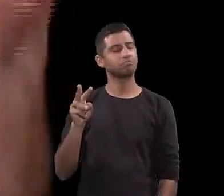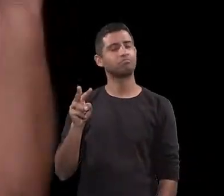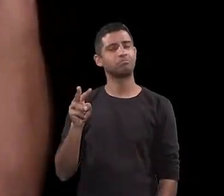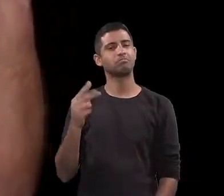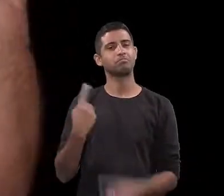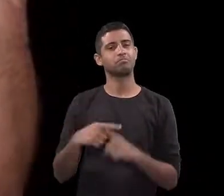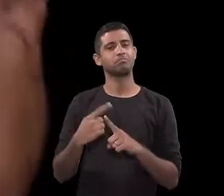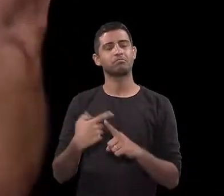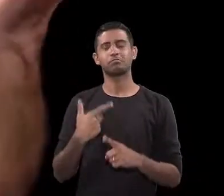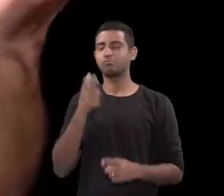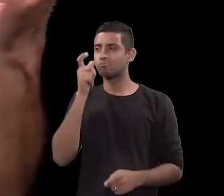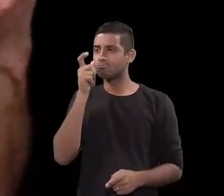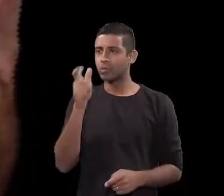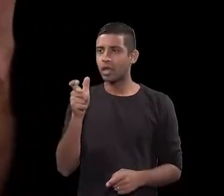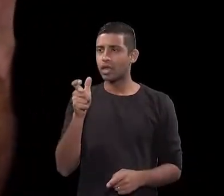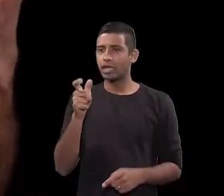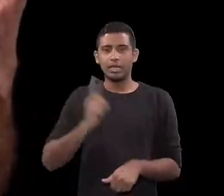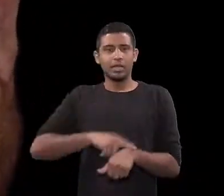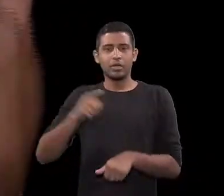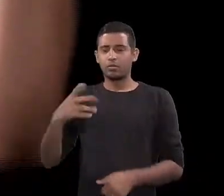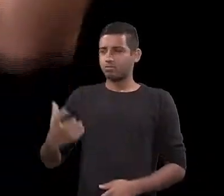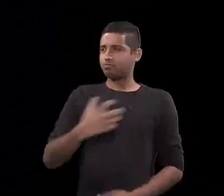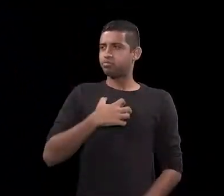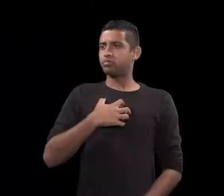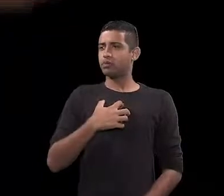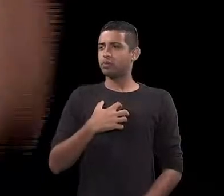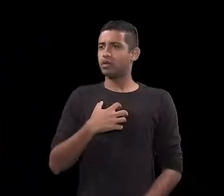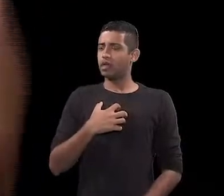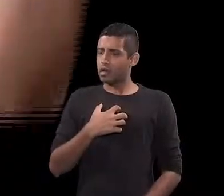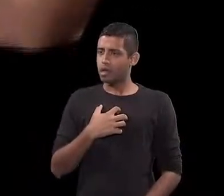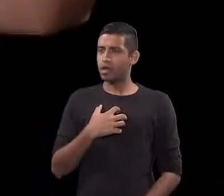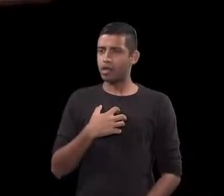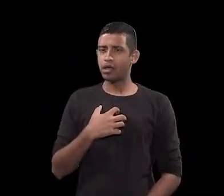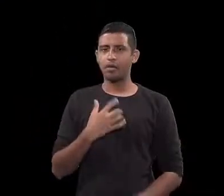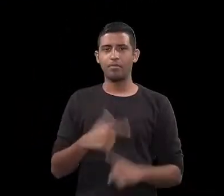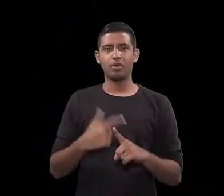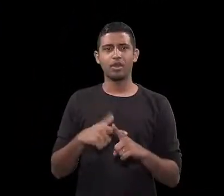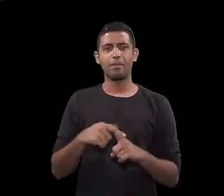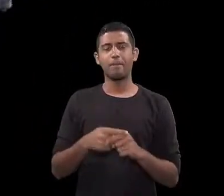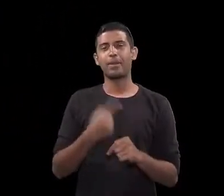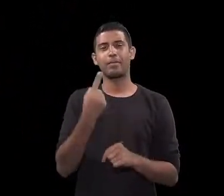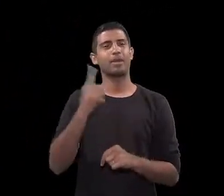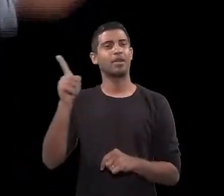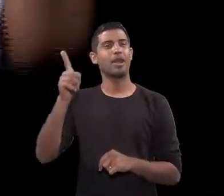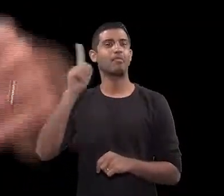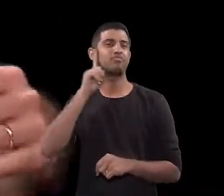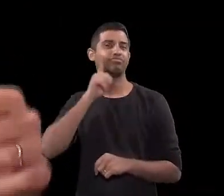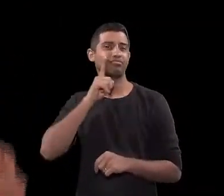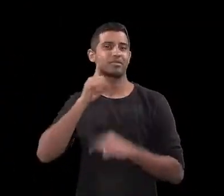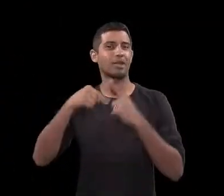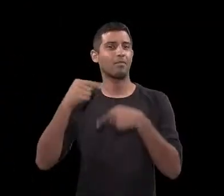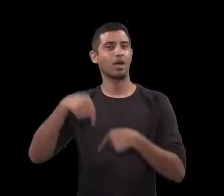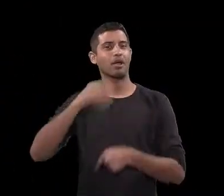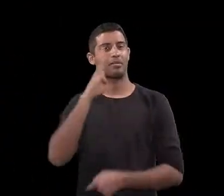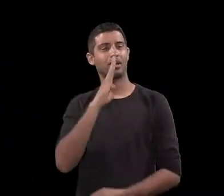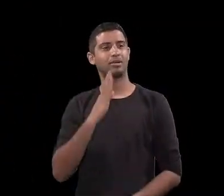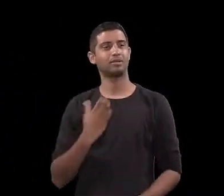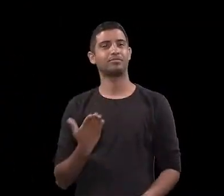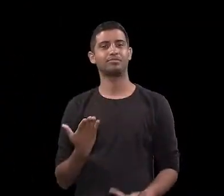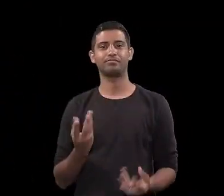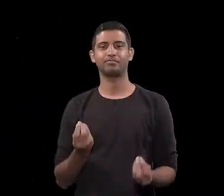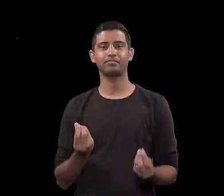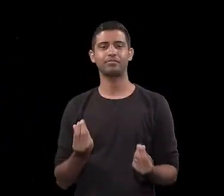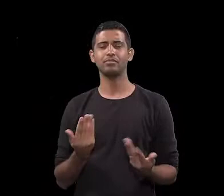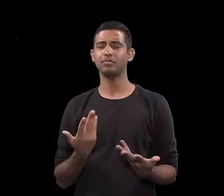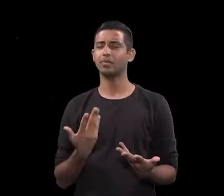vi, porque tinha muito interesse e tive impacto, isso que passou lá, nos Estados Unidos, aqui. E aí fui